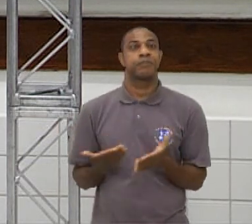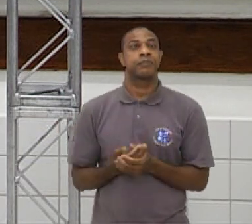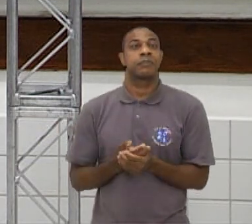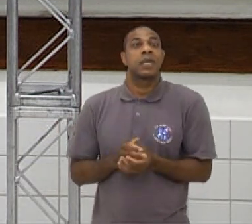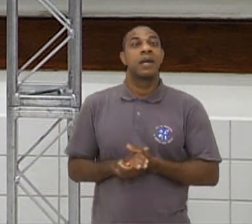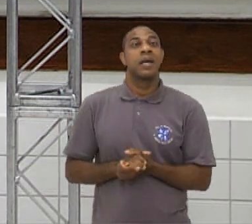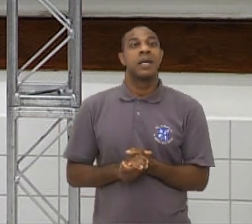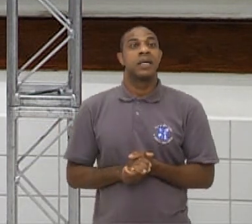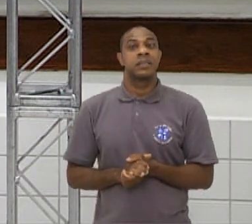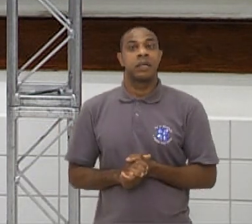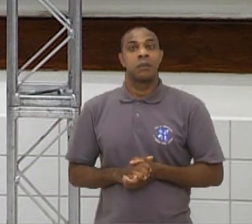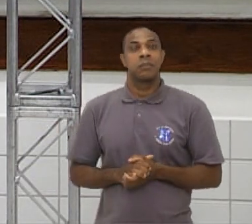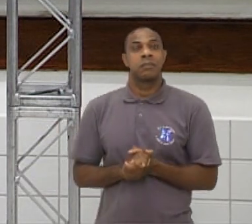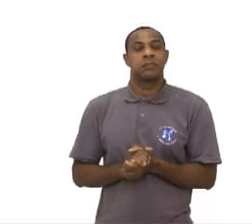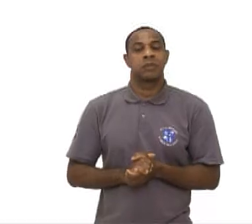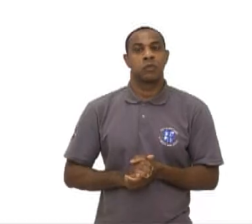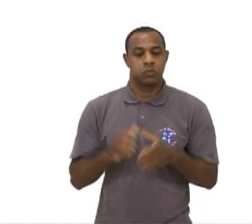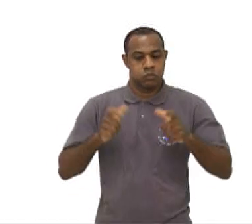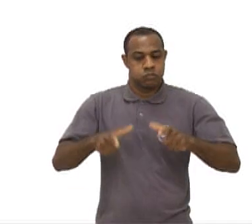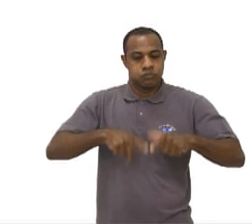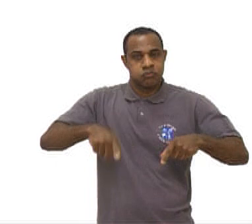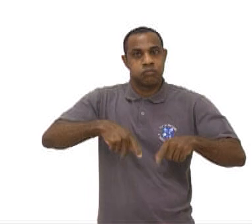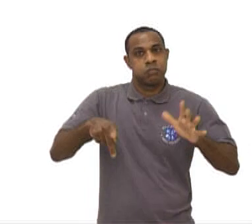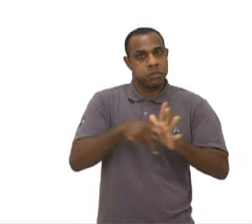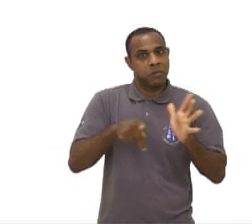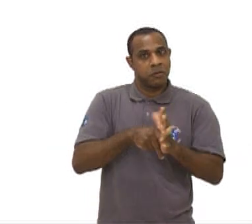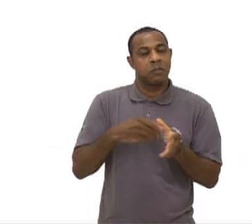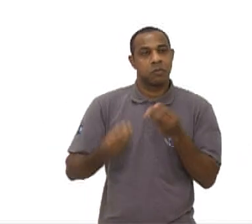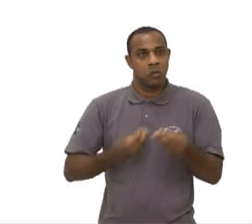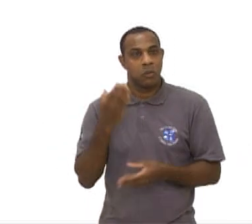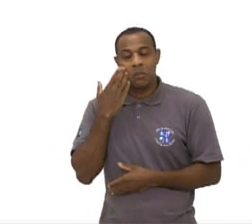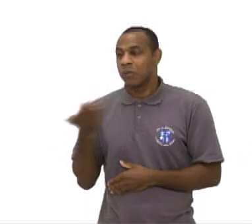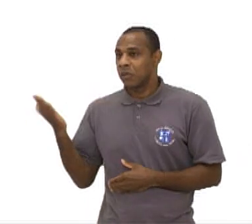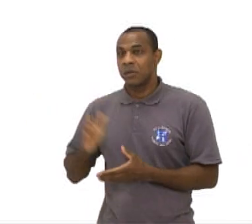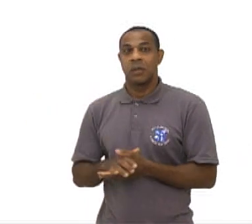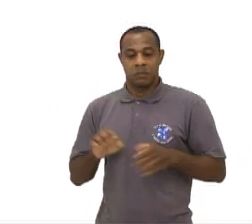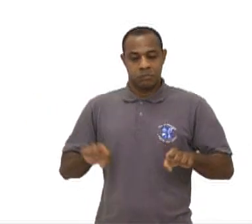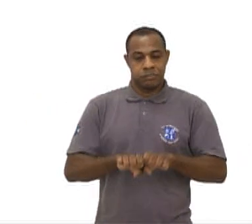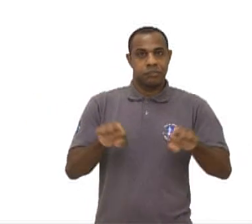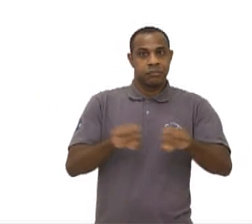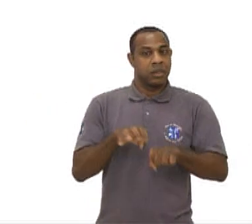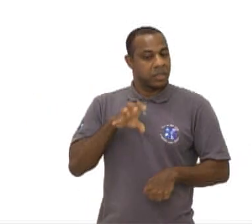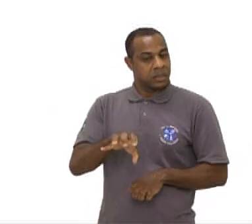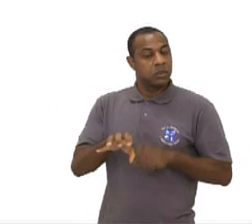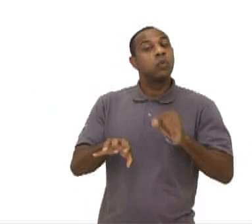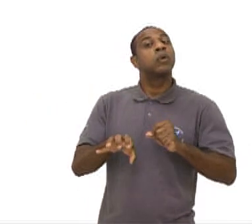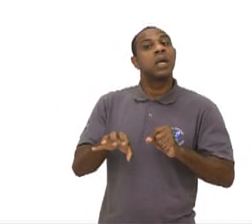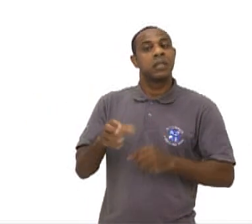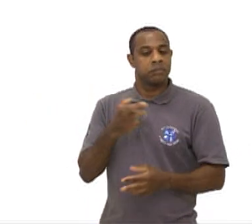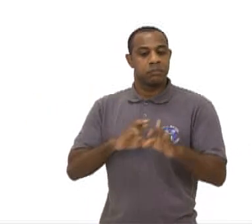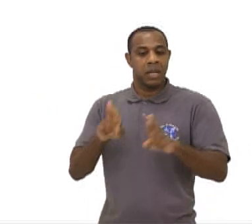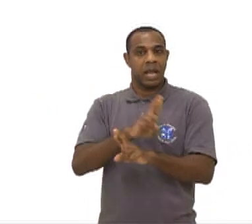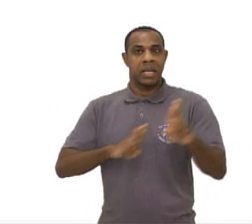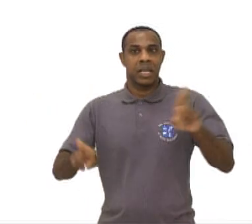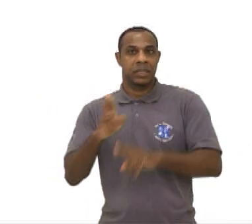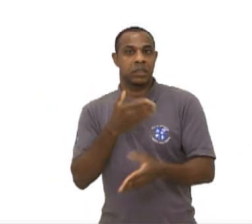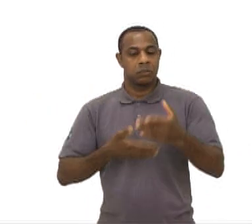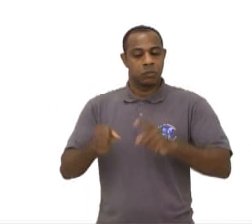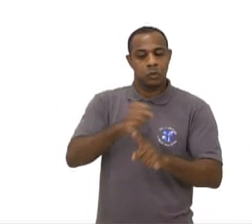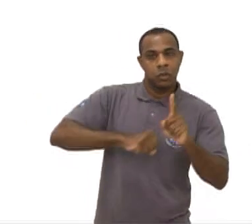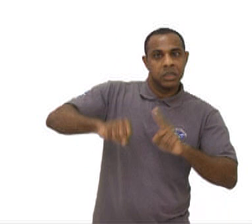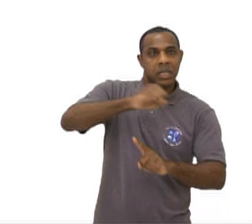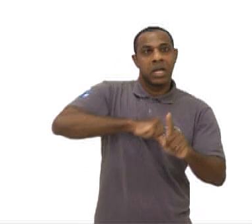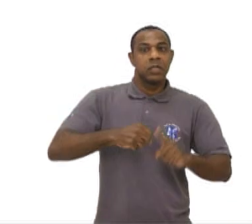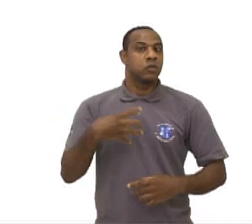Propriedade privada dos meios de produção. O capitalismo estrutura a si mesmo, as relações sociais e os modos de vida